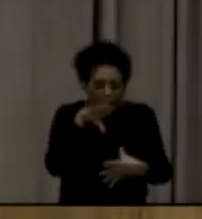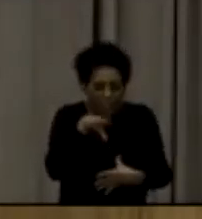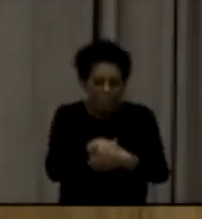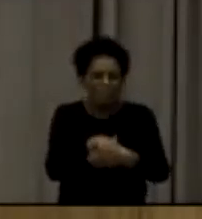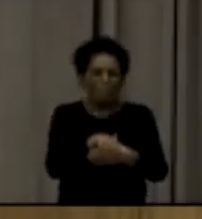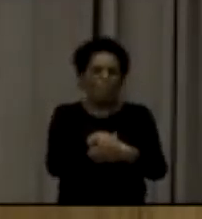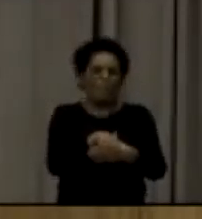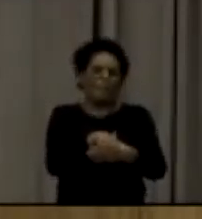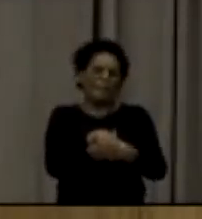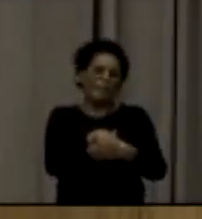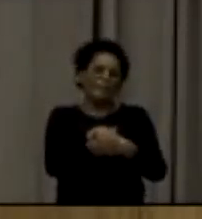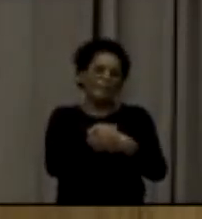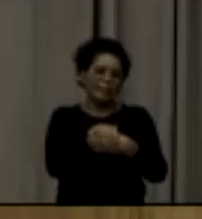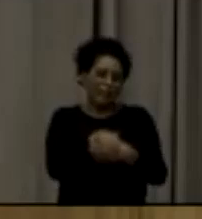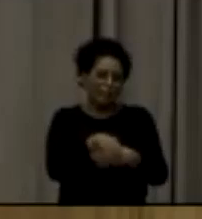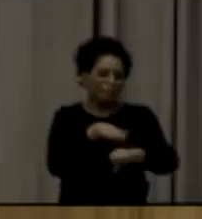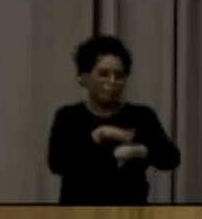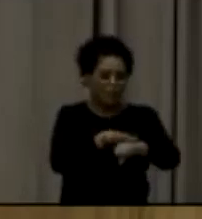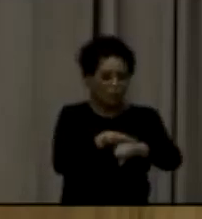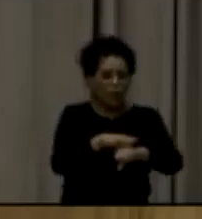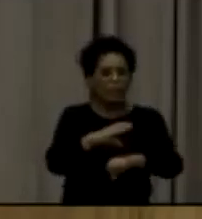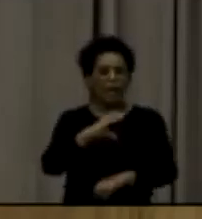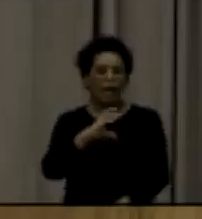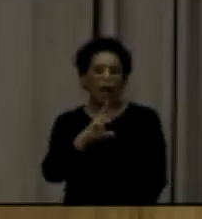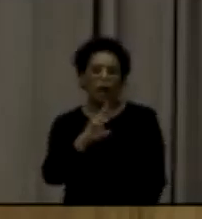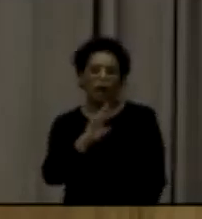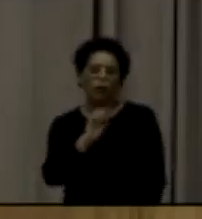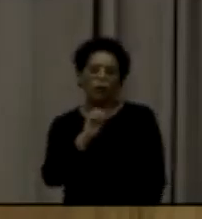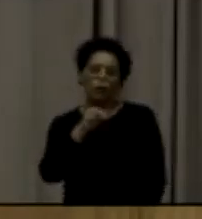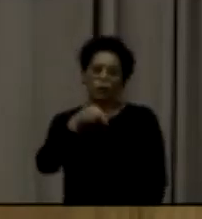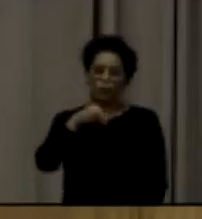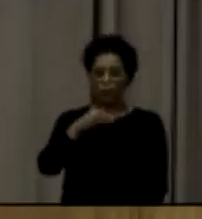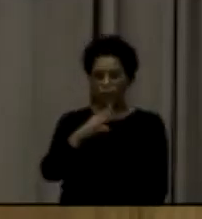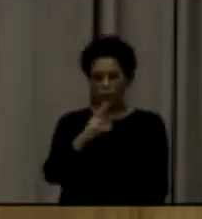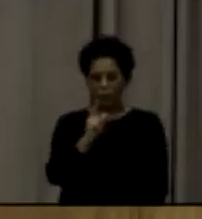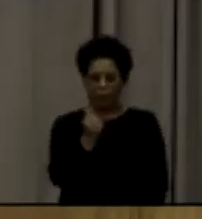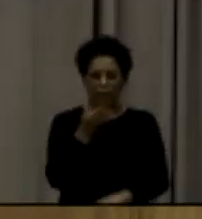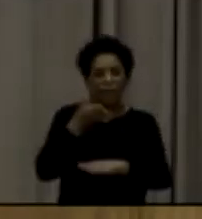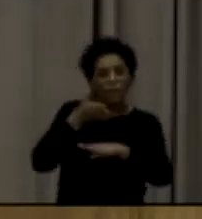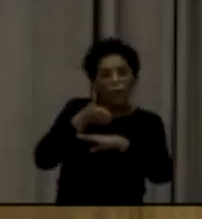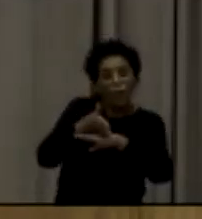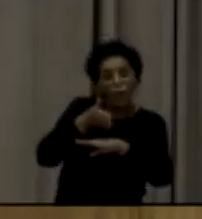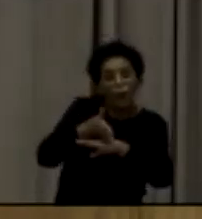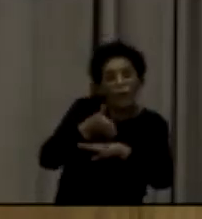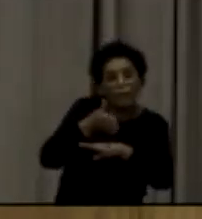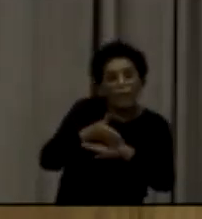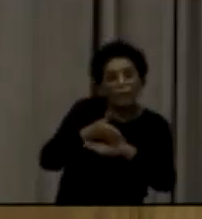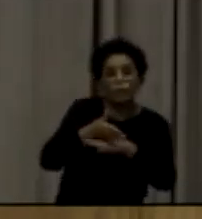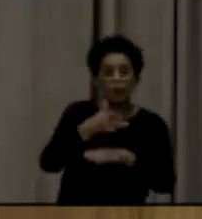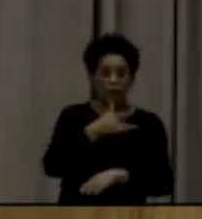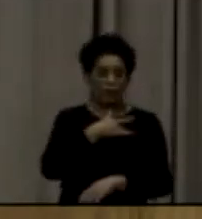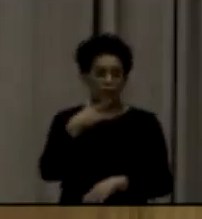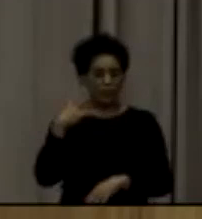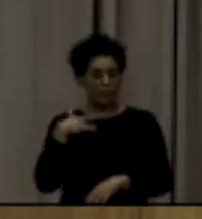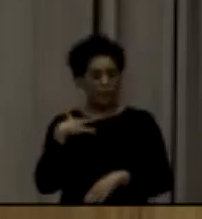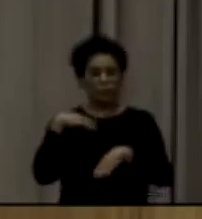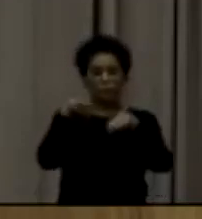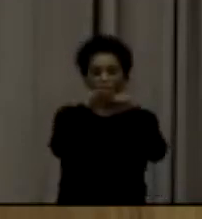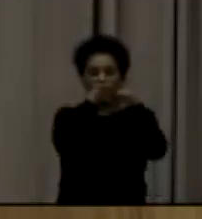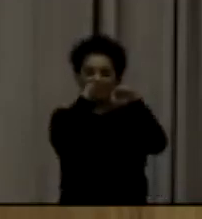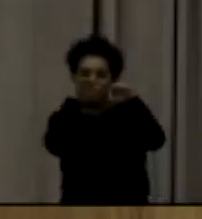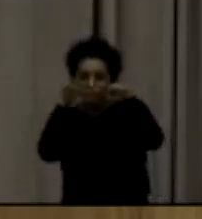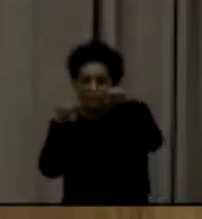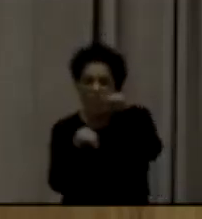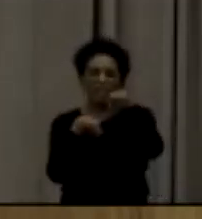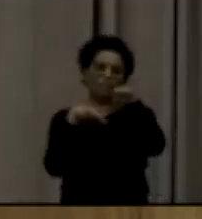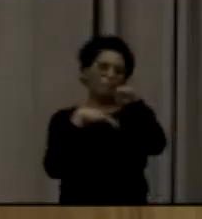né, da infecção, do acometimento das doenças crônicas e no acesso ao serviço de saúde. Obviamente que essas